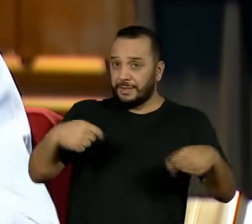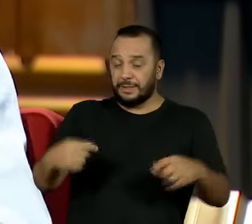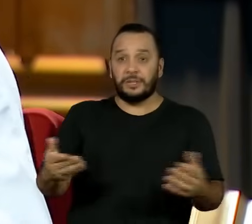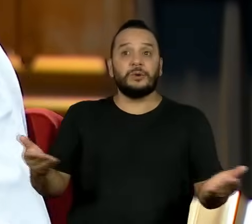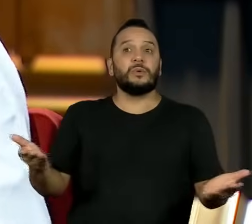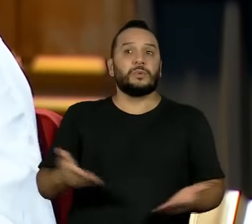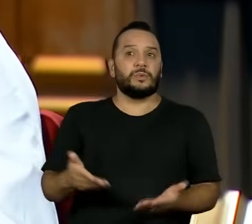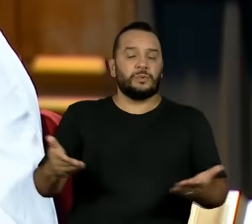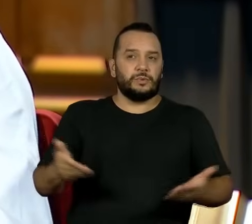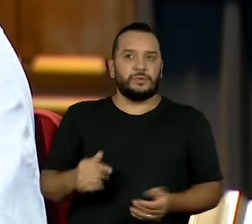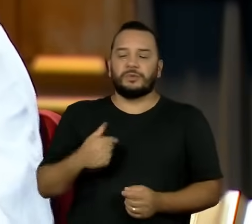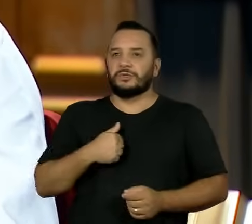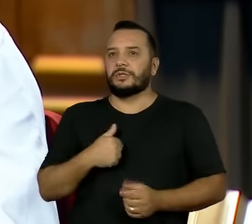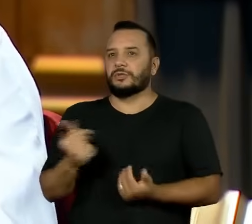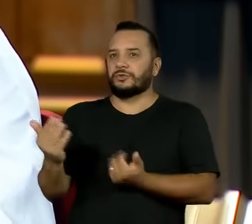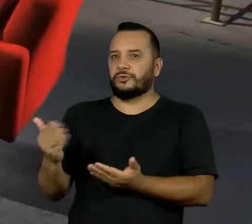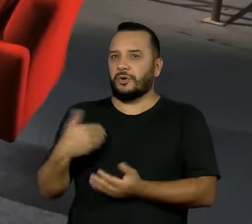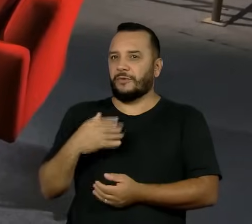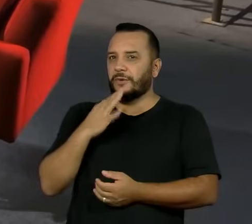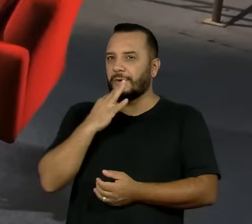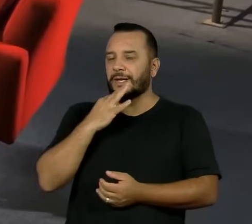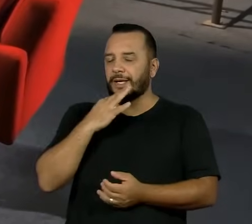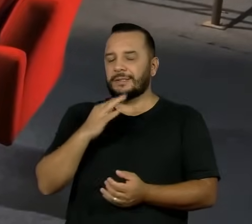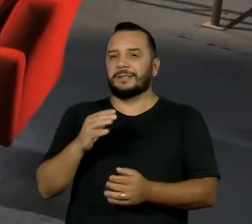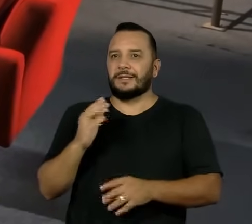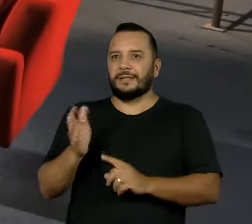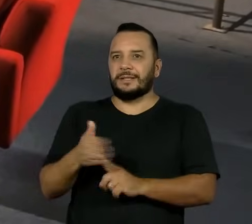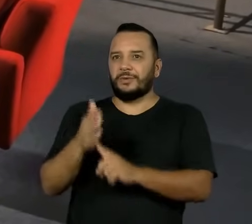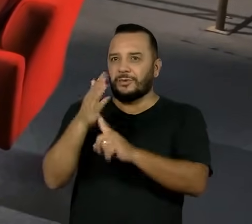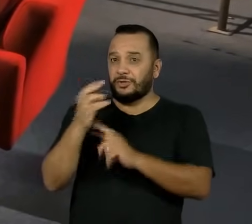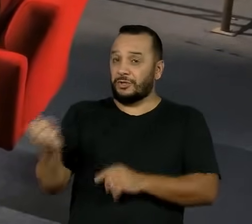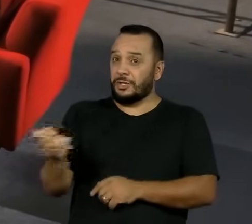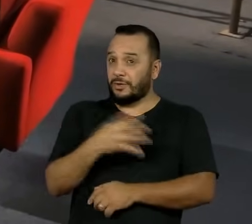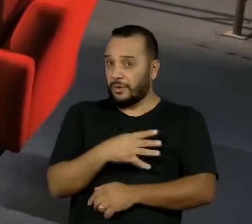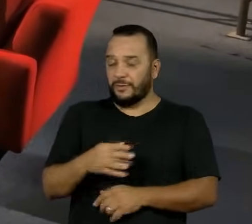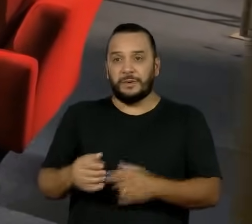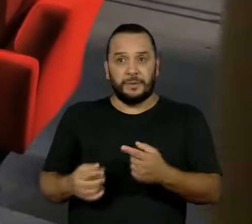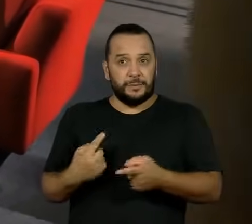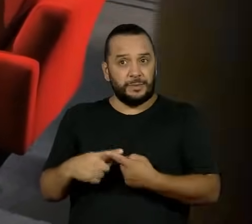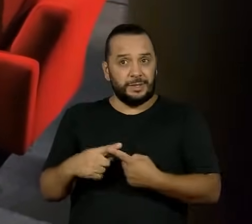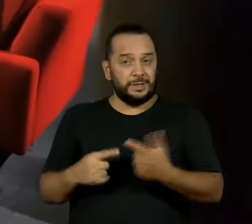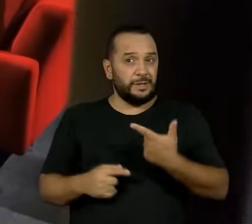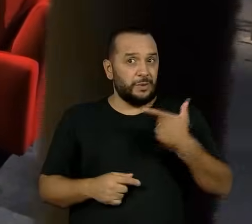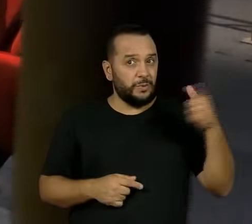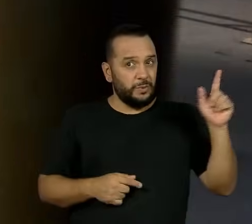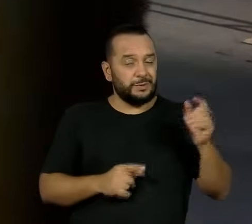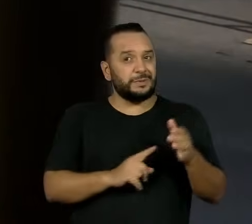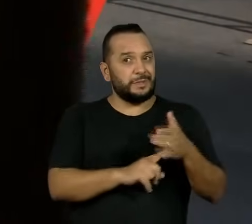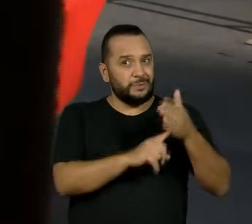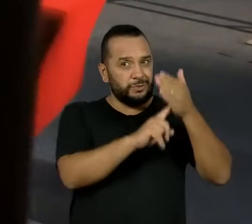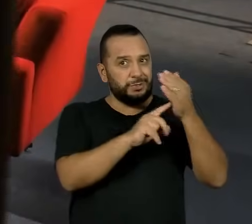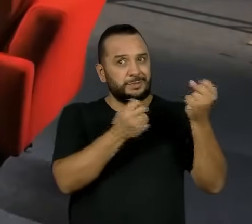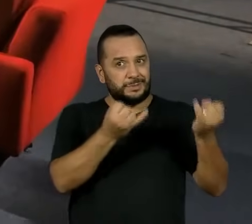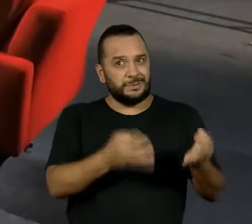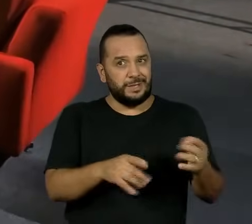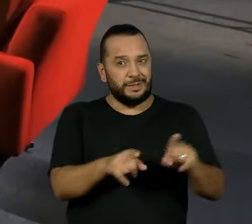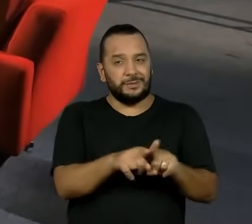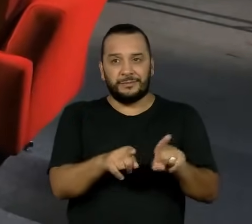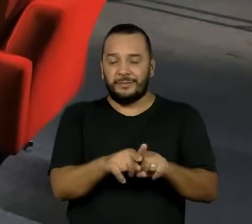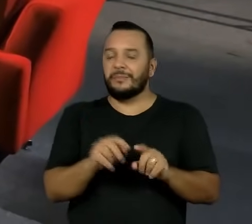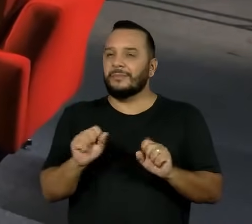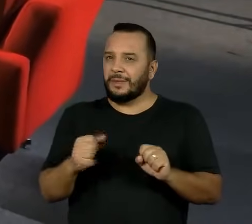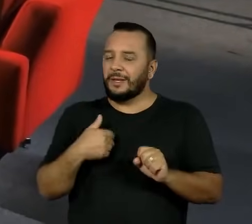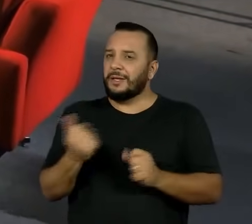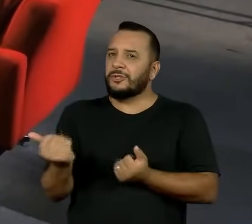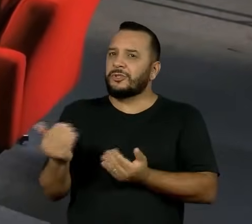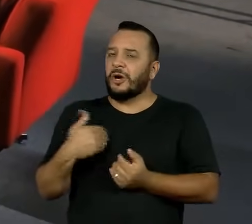mais envolvido com as novas tecnologias digitais, porque temos outras tecnologias para falar, Claro. e aí ele pode sair na frente.